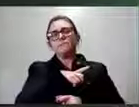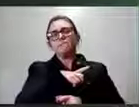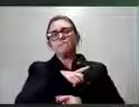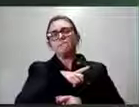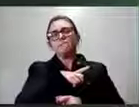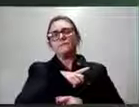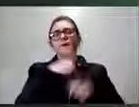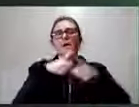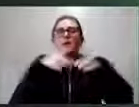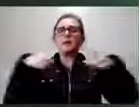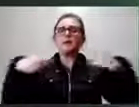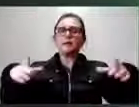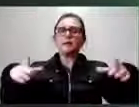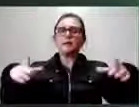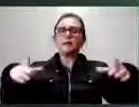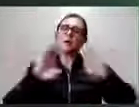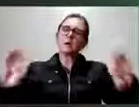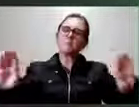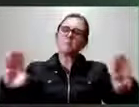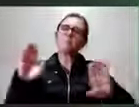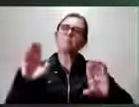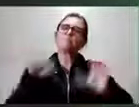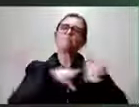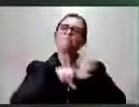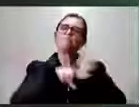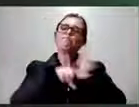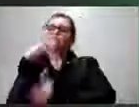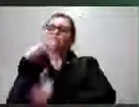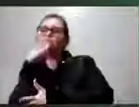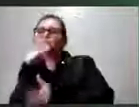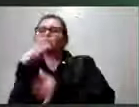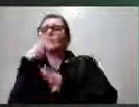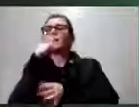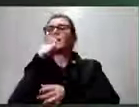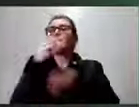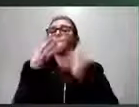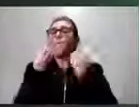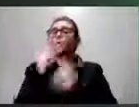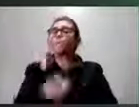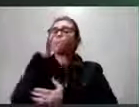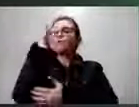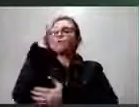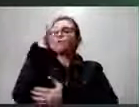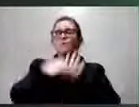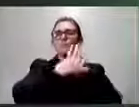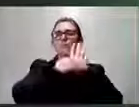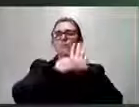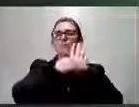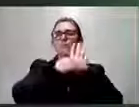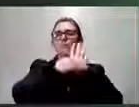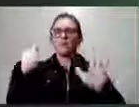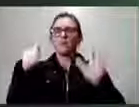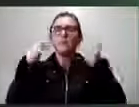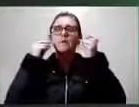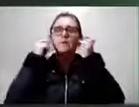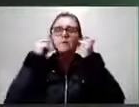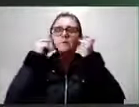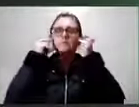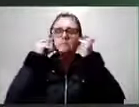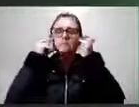um grande campo inexplorado, mas que eu acho que tem muito futuro. Então, primeiro, a articulação